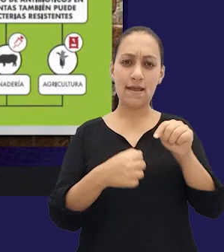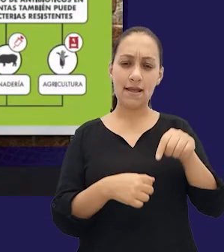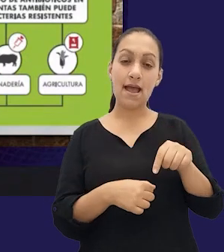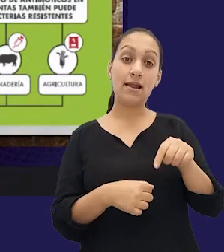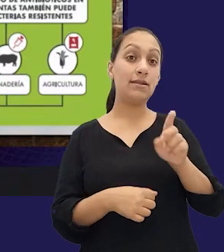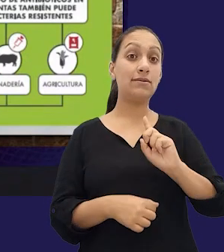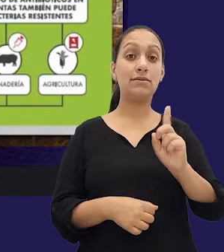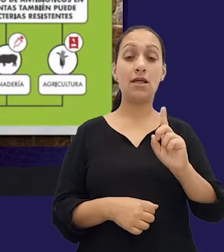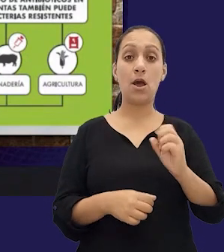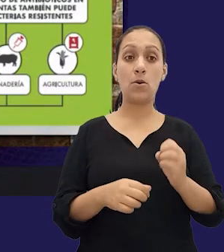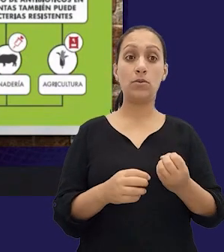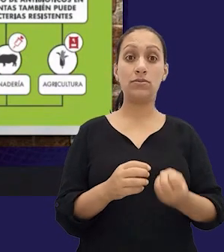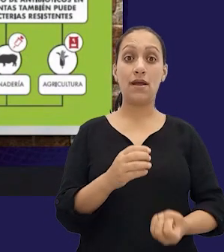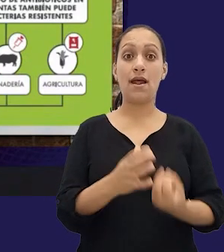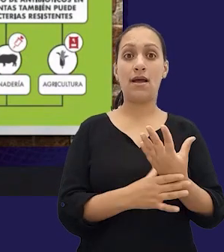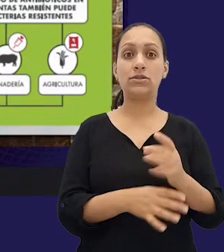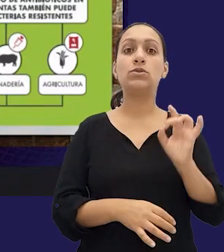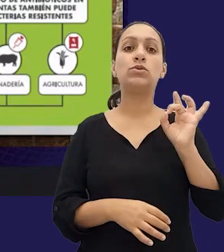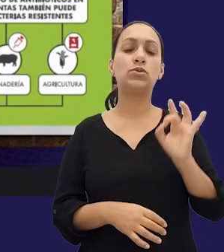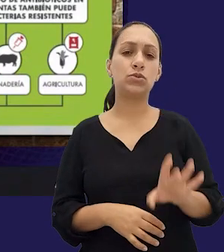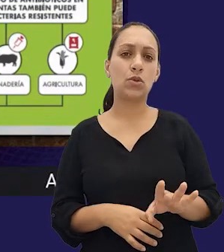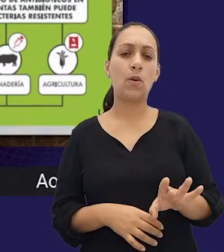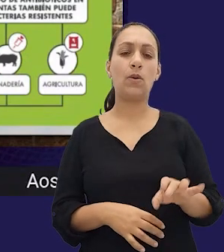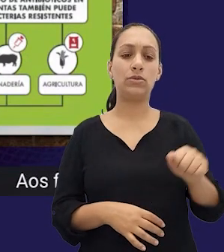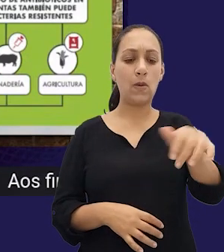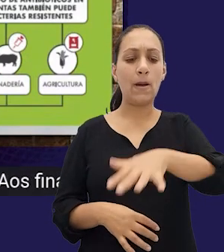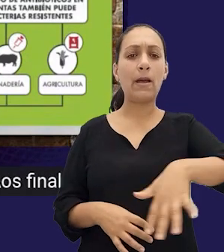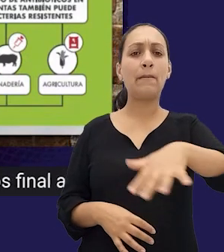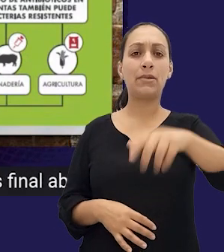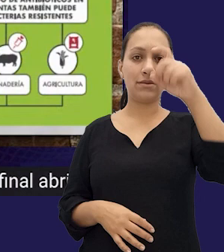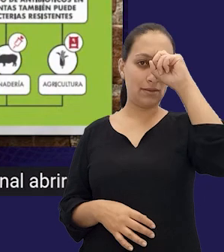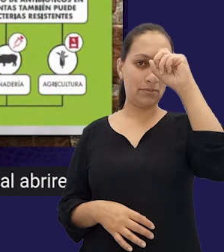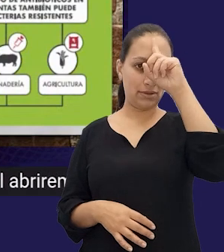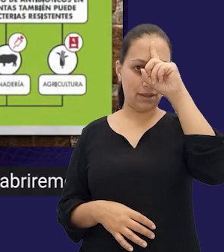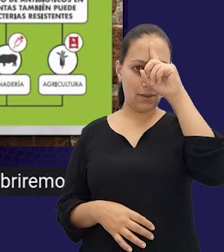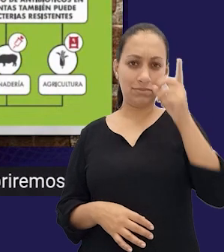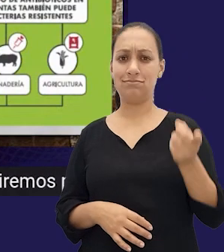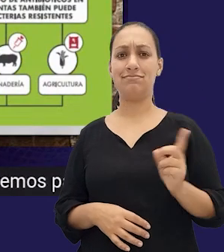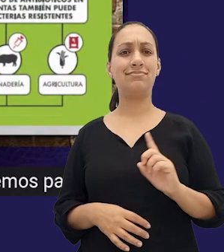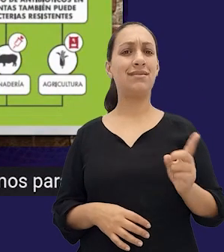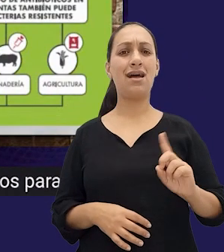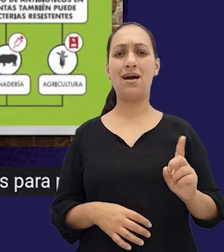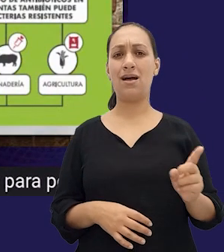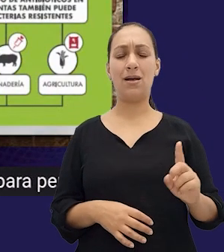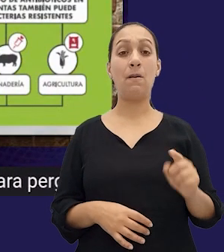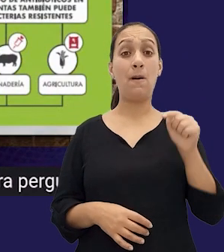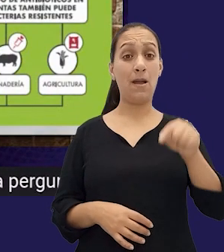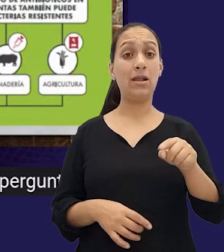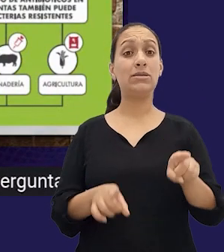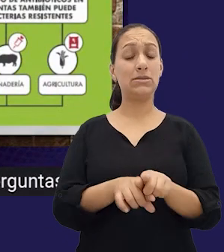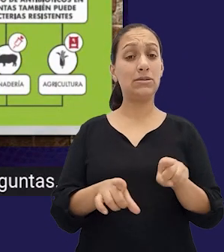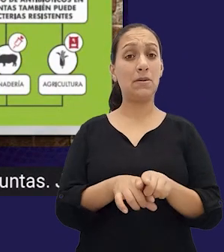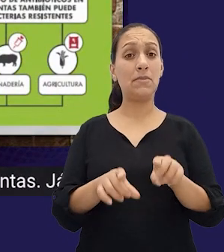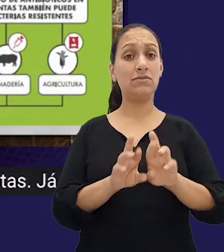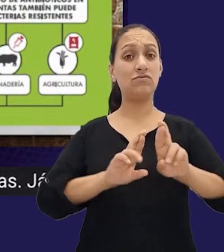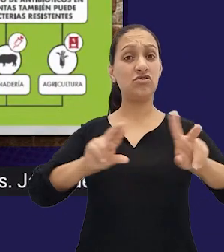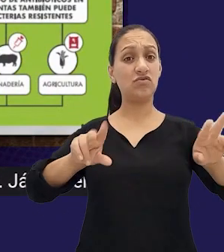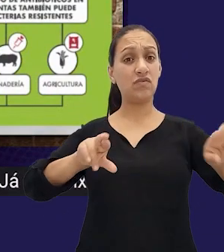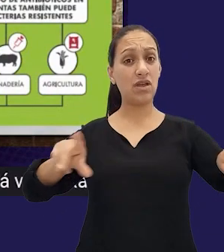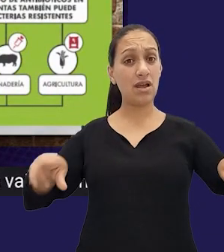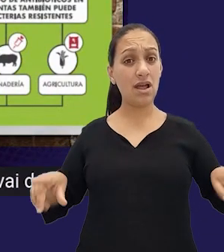não são originadas somente lá no ambiente hospitalar, né? Não, elas são originadas em